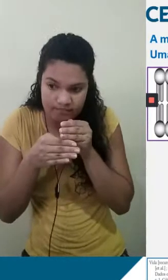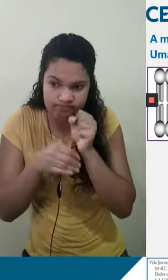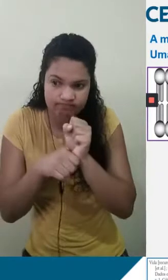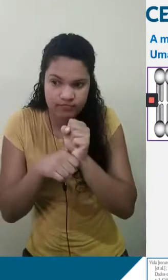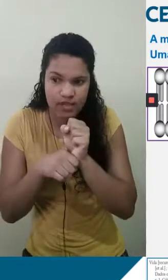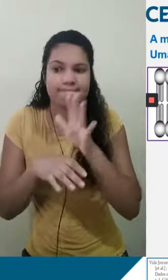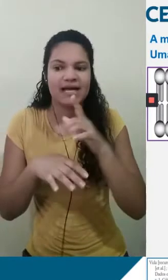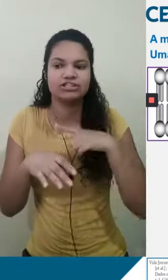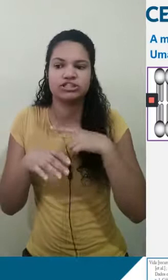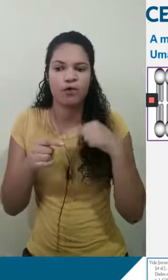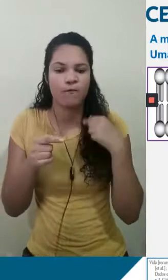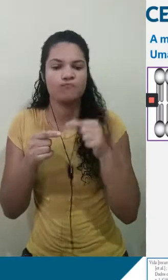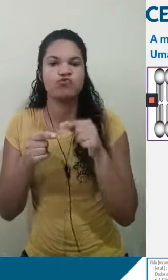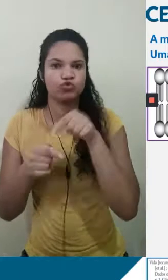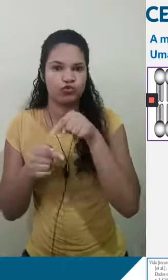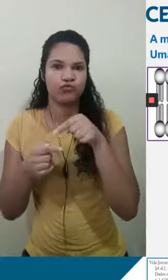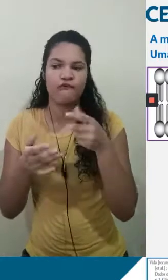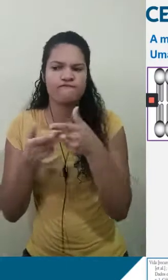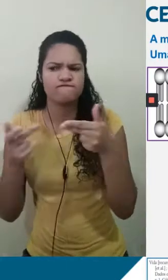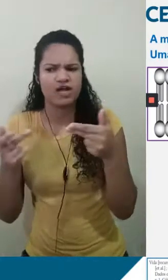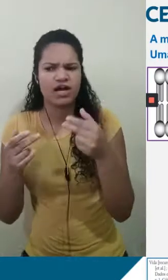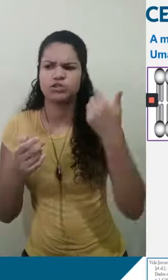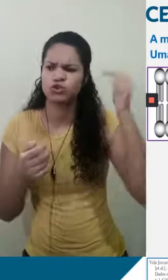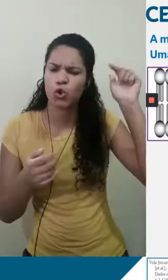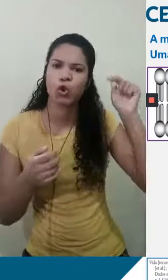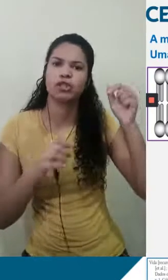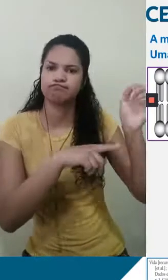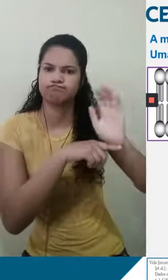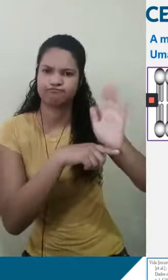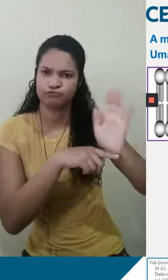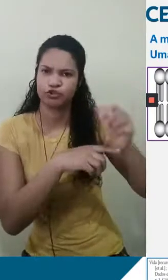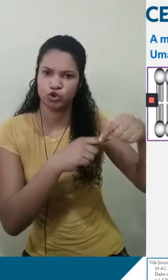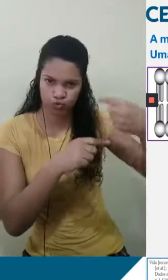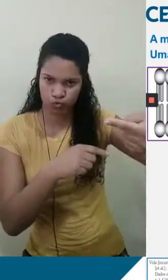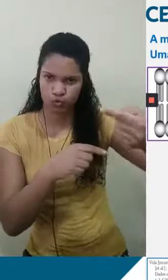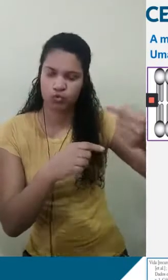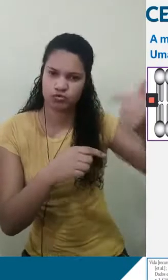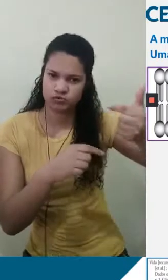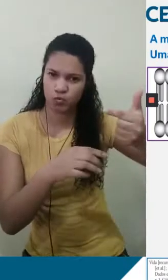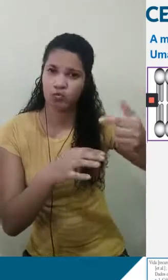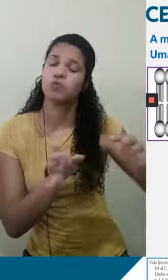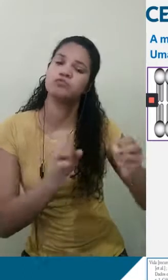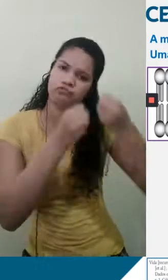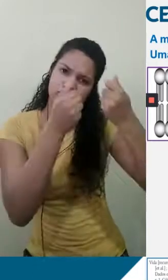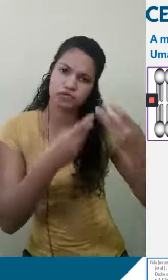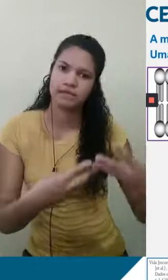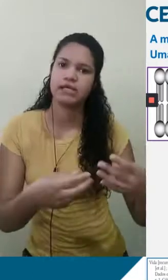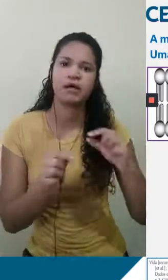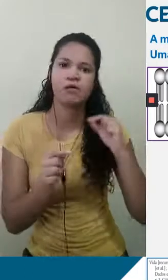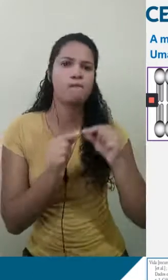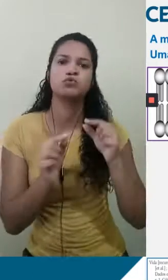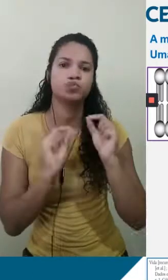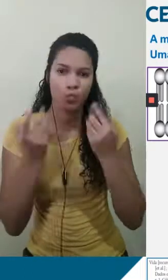os carboidratos têm uma importância fundamental de reconhecimento celular, formando glicolipídios,